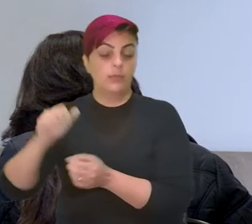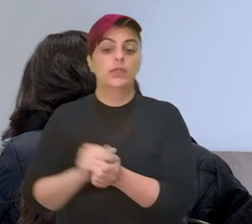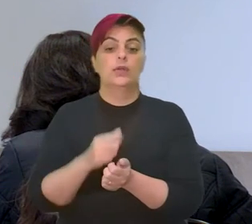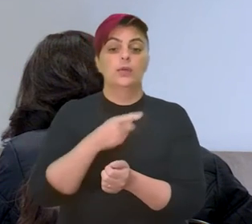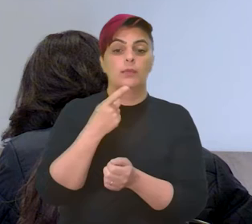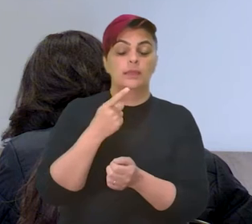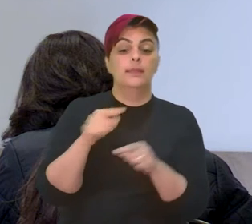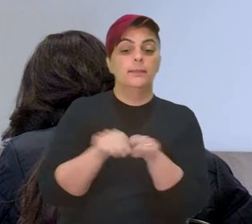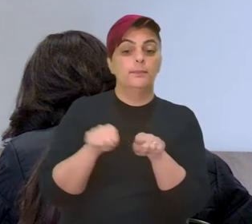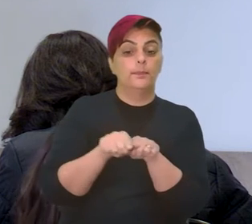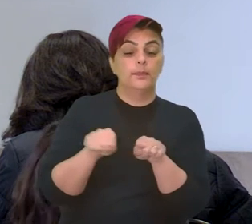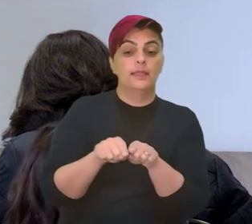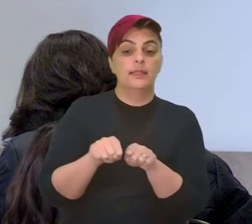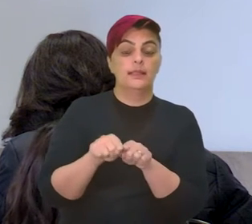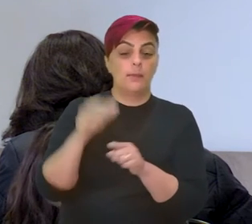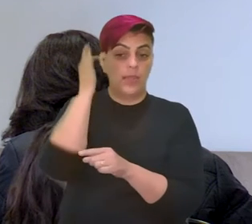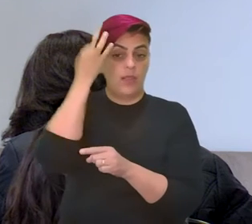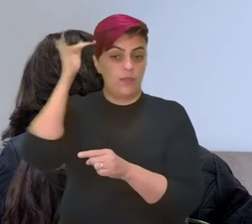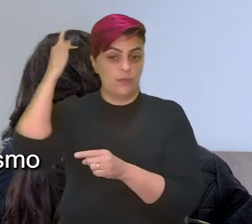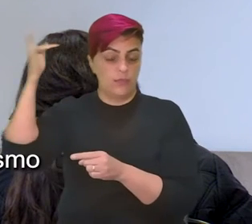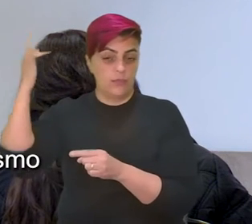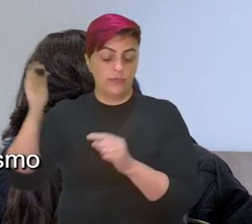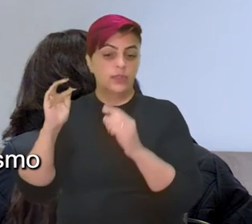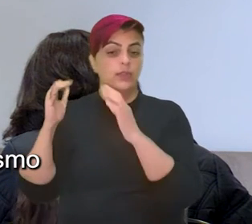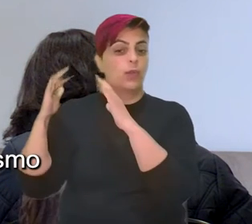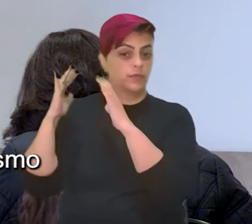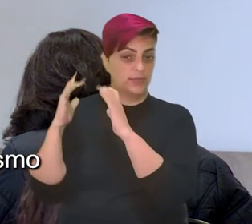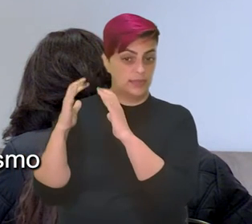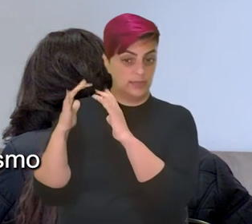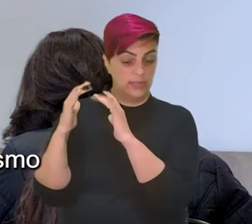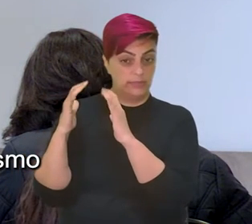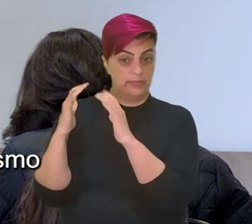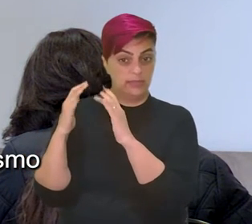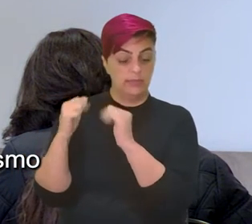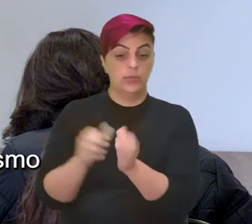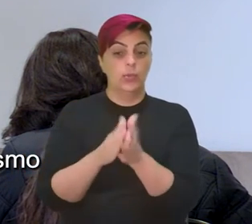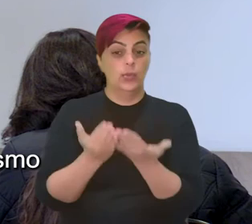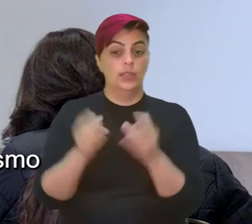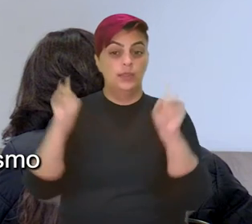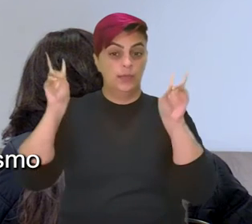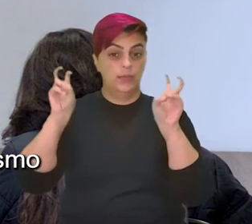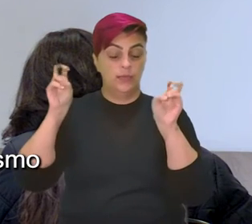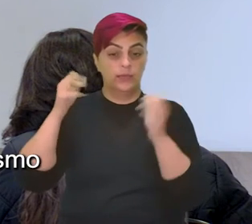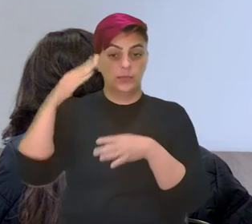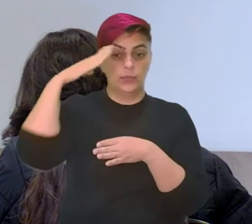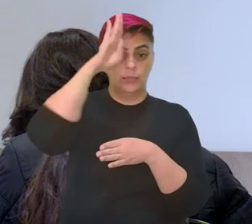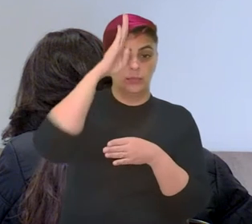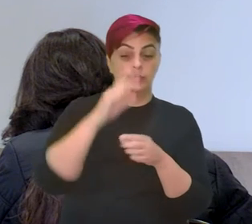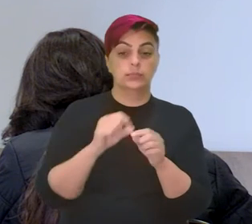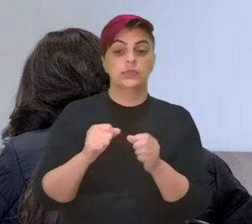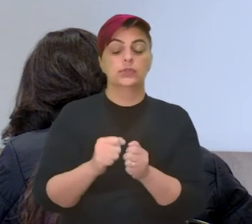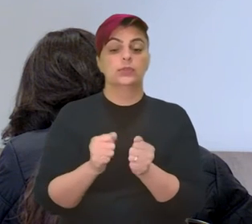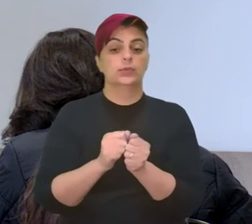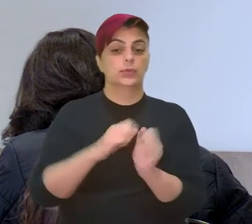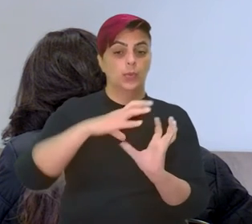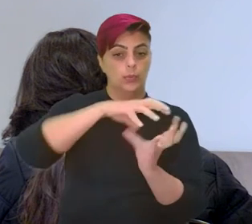ensejaram a reflexão do filósofo Rodrigo Nunes no recém-lançado Do Trans à Vertigem, ensaio sobre bolsonarismo e um mundo em transição.